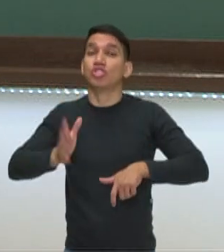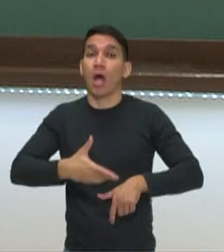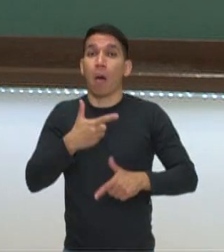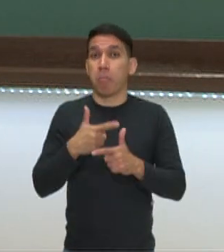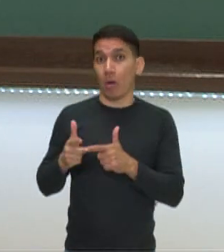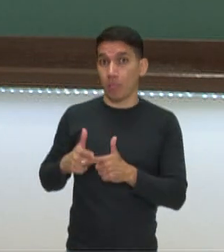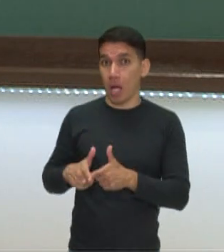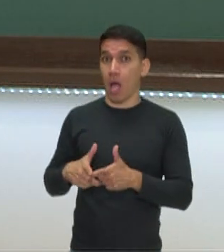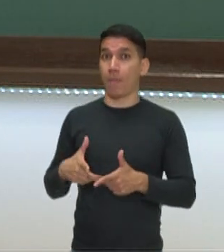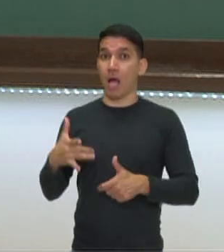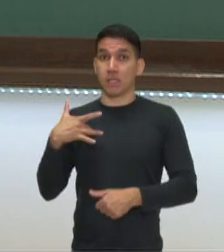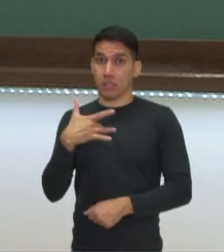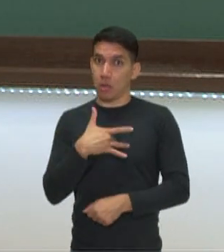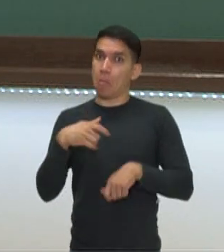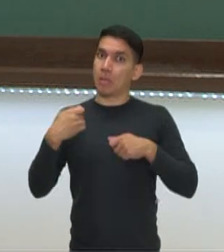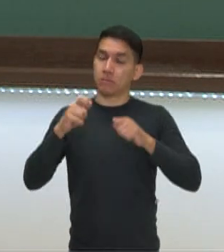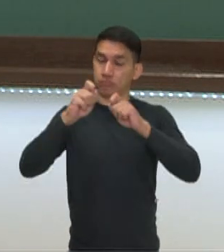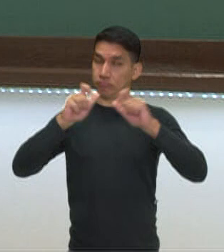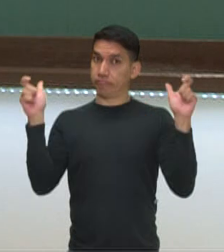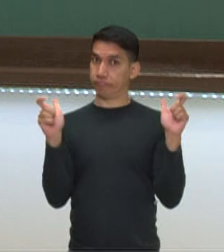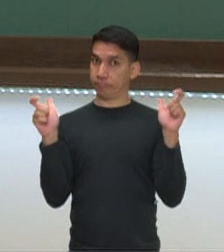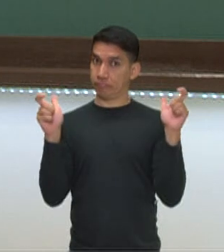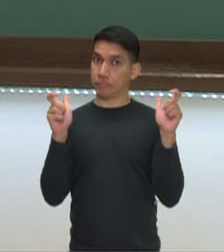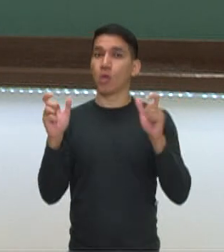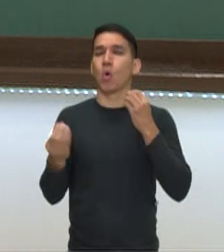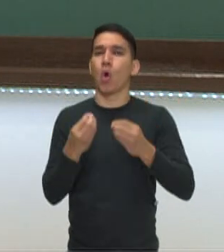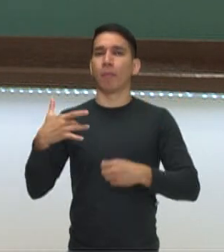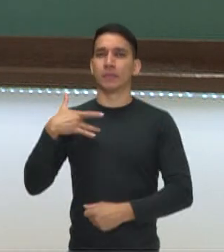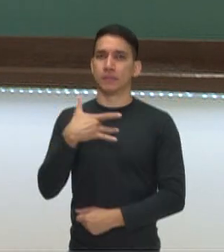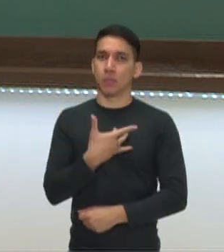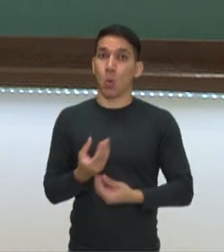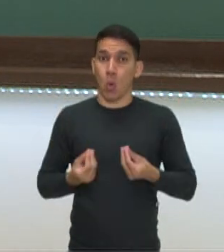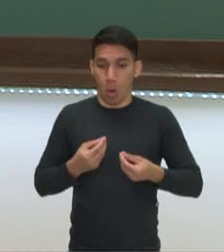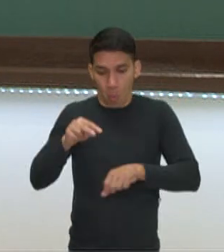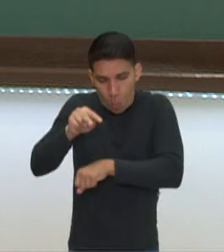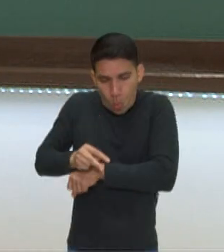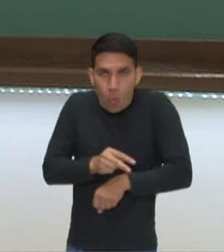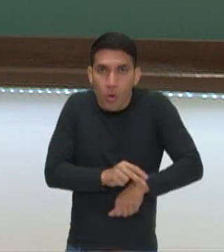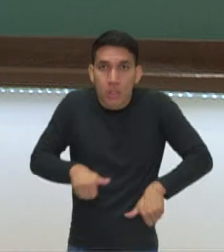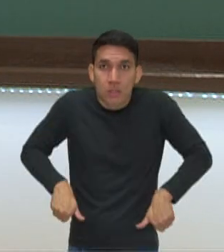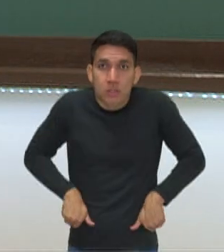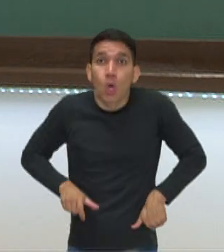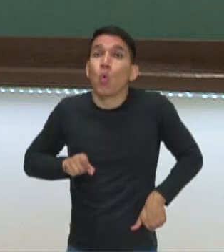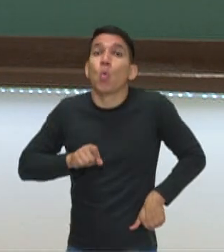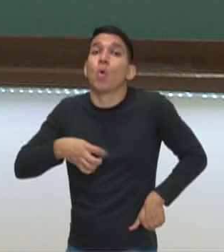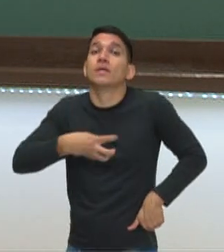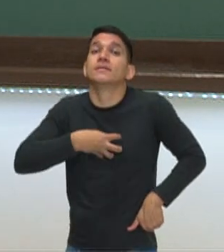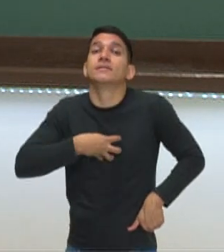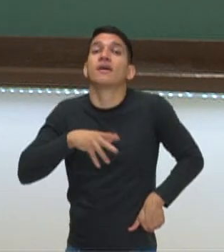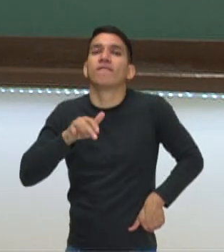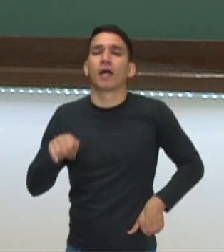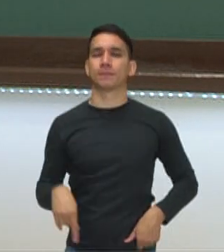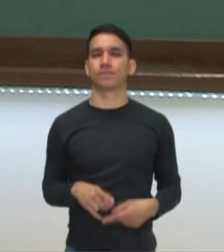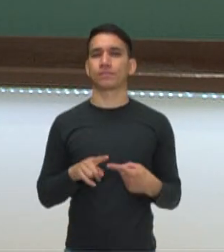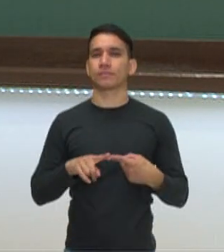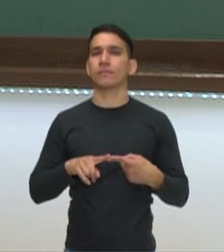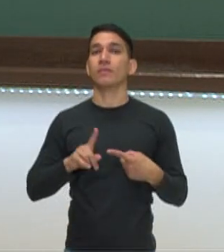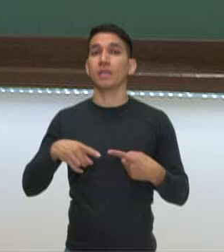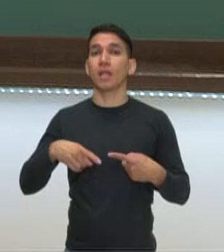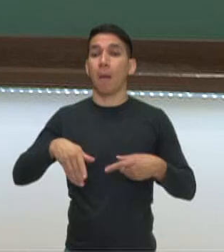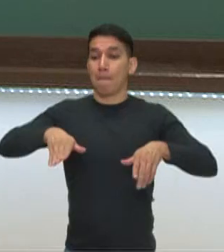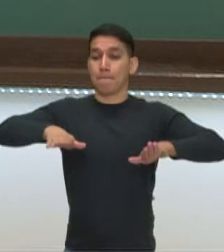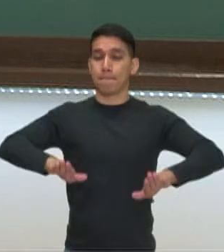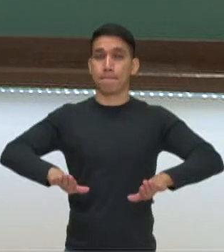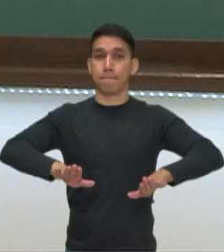sempre ficar atentas, cuidando aí bem da saúde dos rins. E o que elas vão sentir então? Inchaço nos pés,